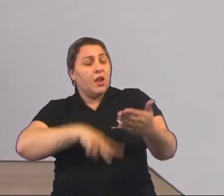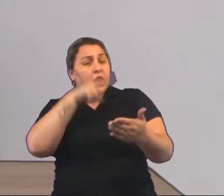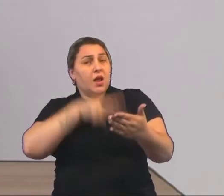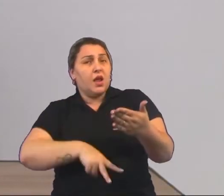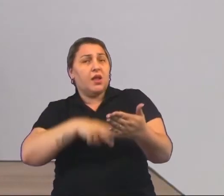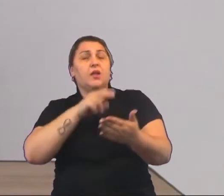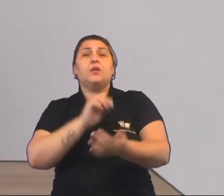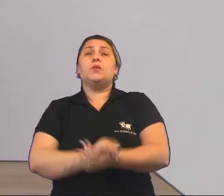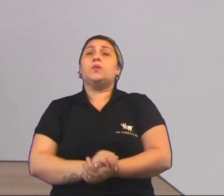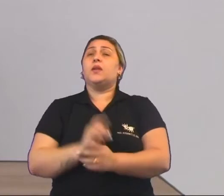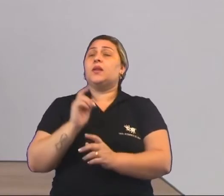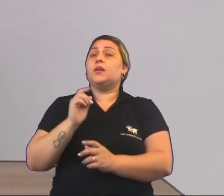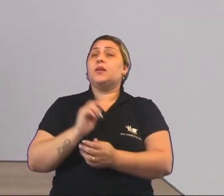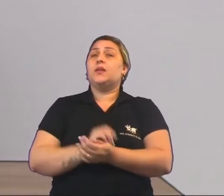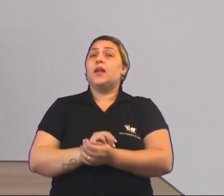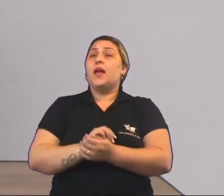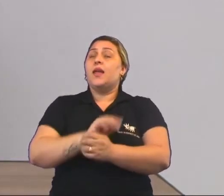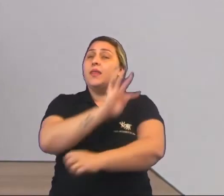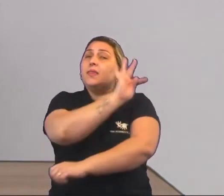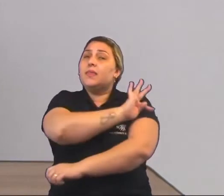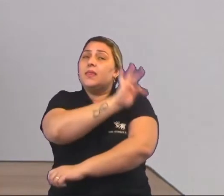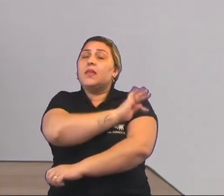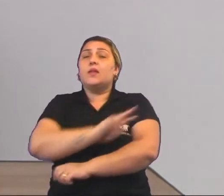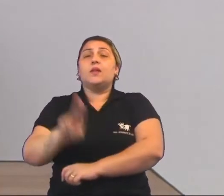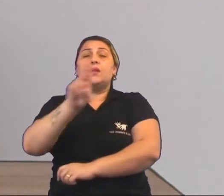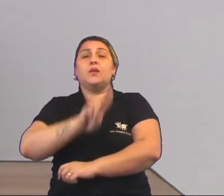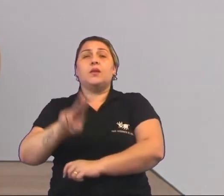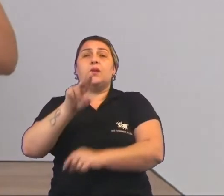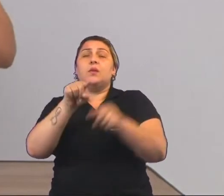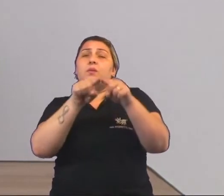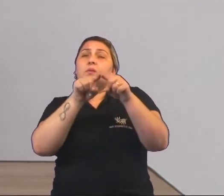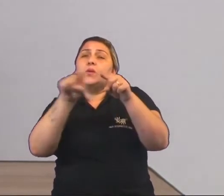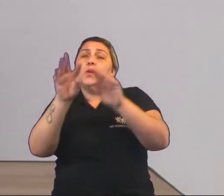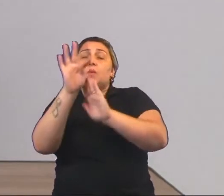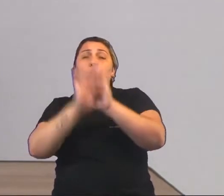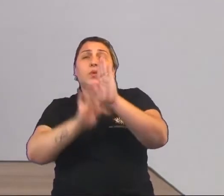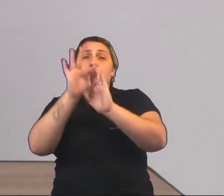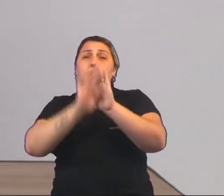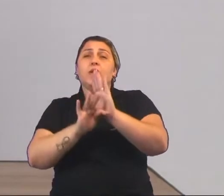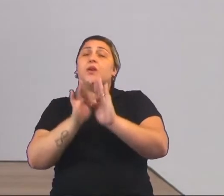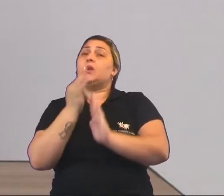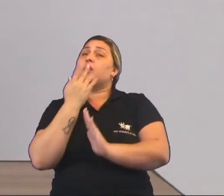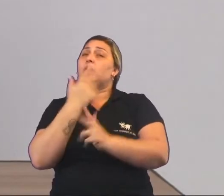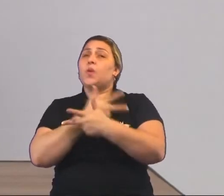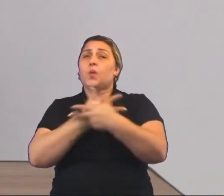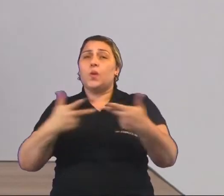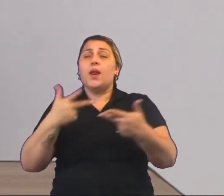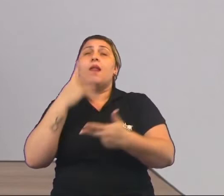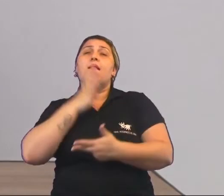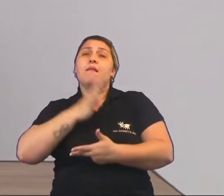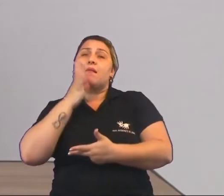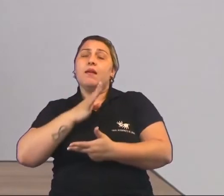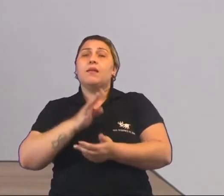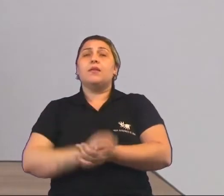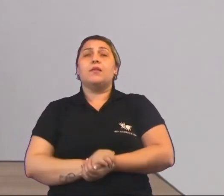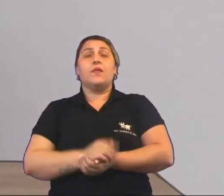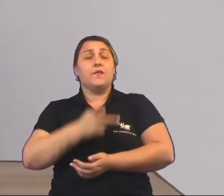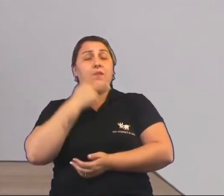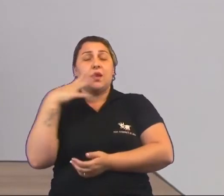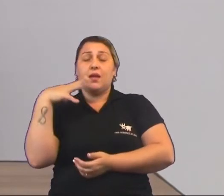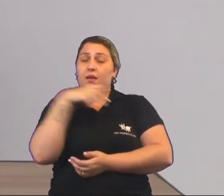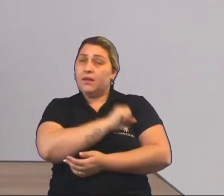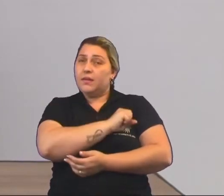leitura. Um procedimento que nós podemos utilizar é a marcação no texto de uma forma colorida, divertida, certo? E eu vou